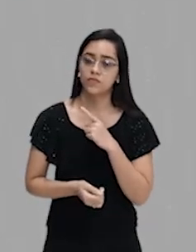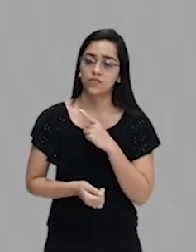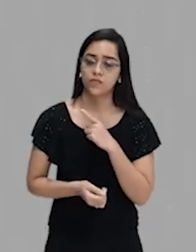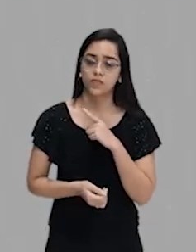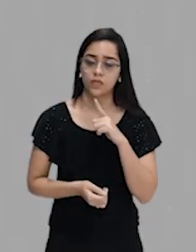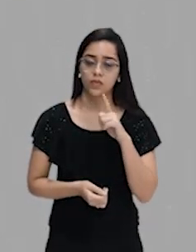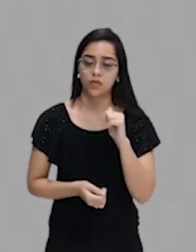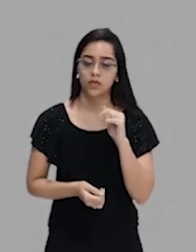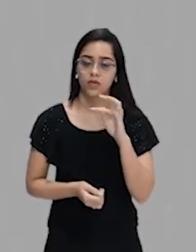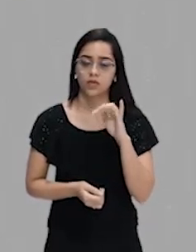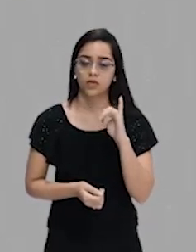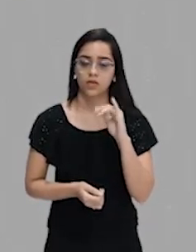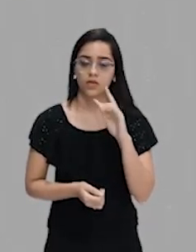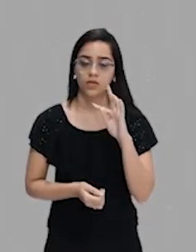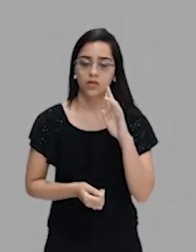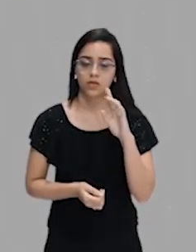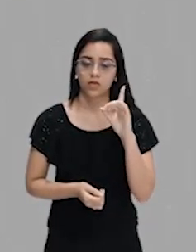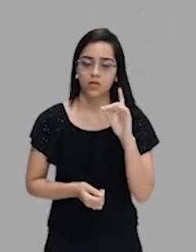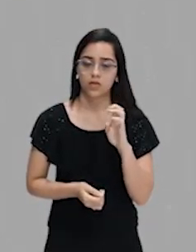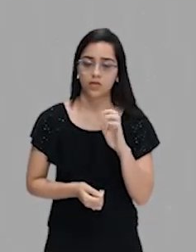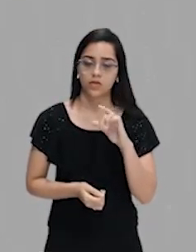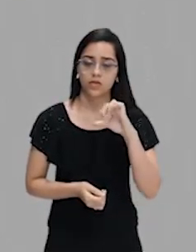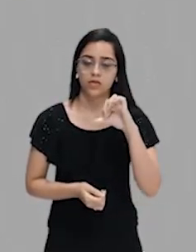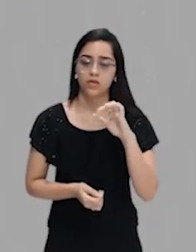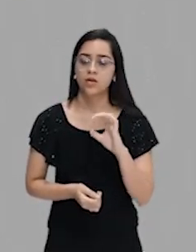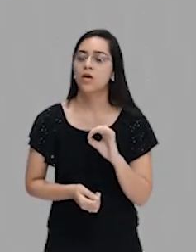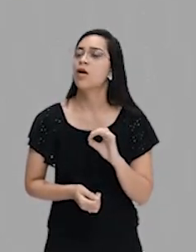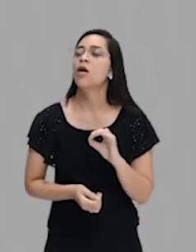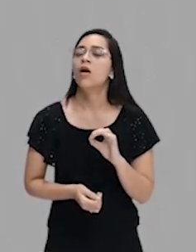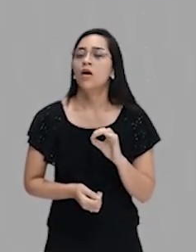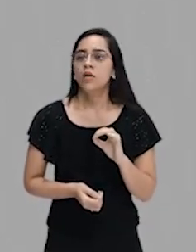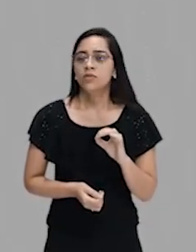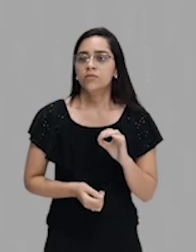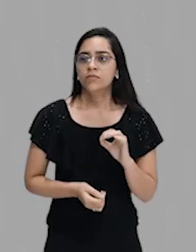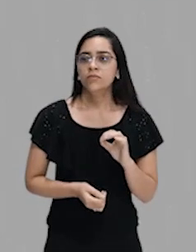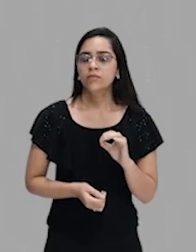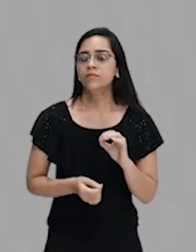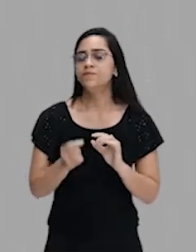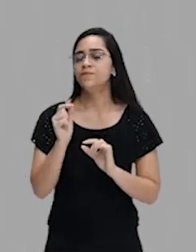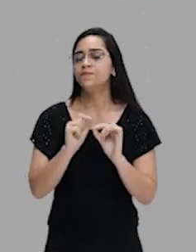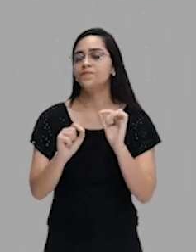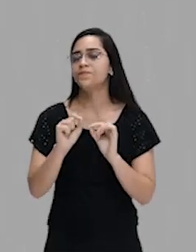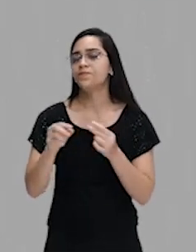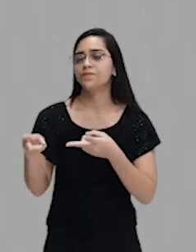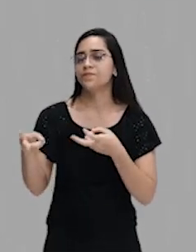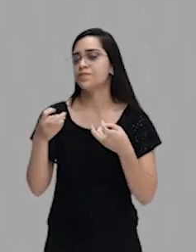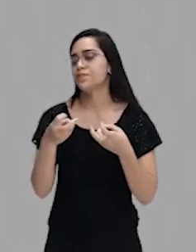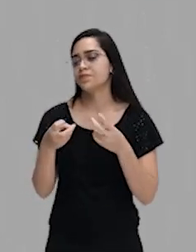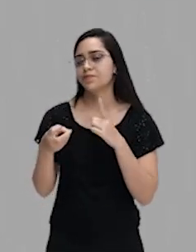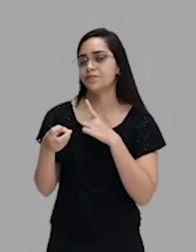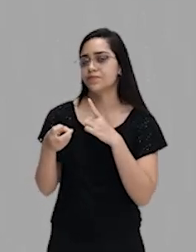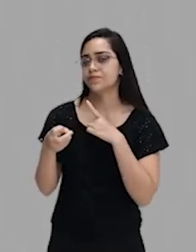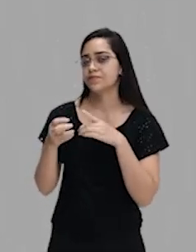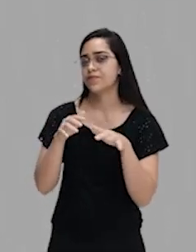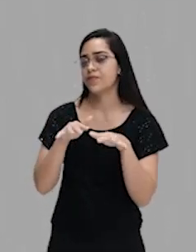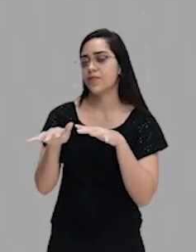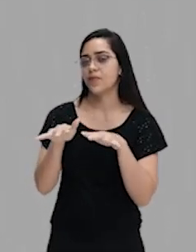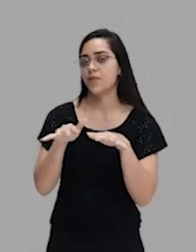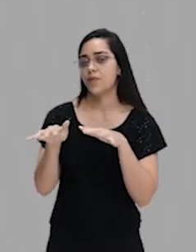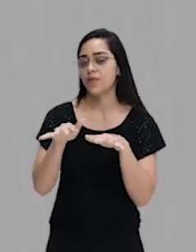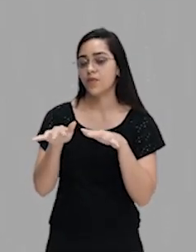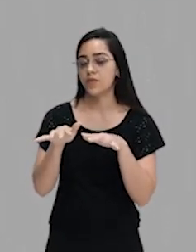latitude 90 graus, se está no polo, seja no polo norte ou no polo sul, O que percebe-se é um